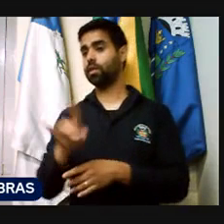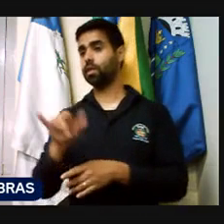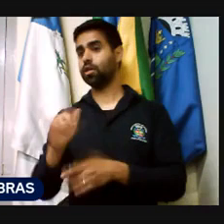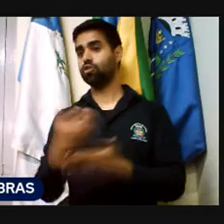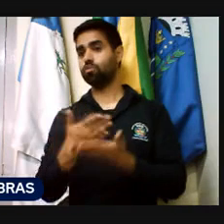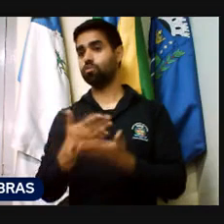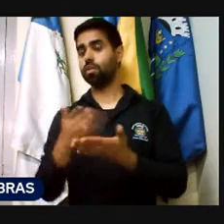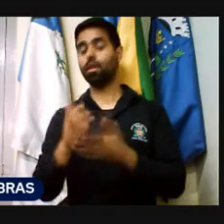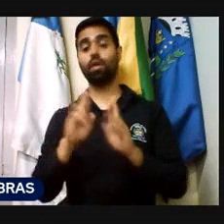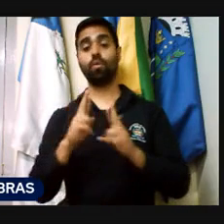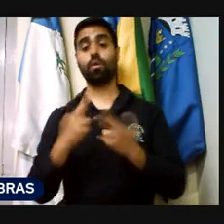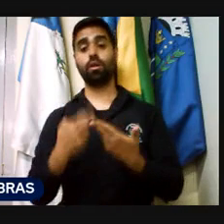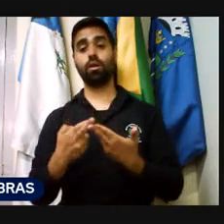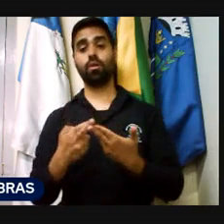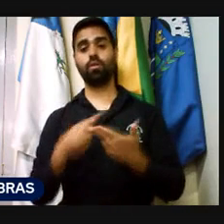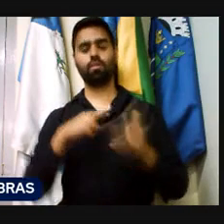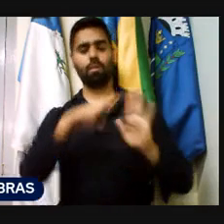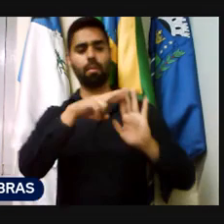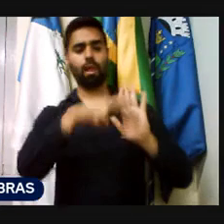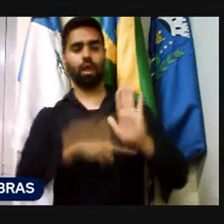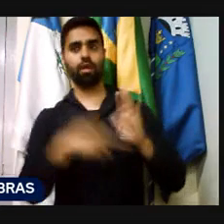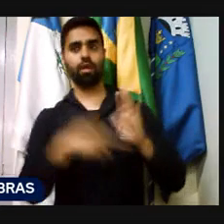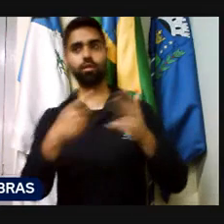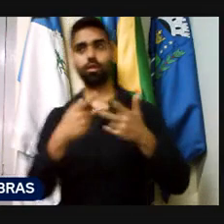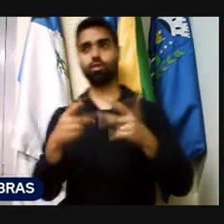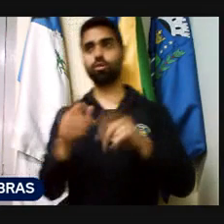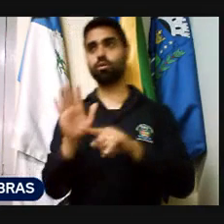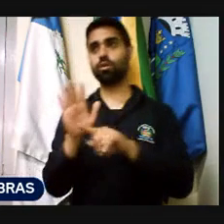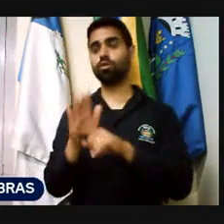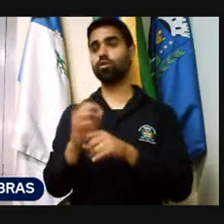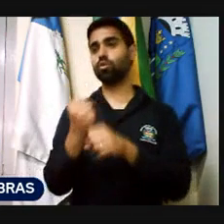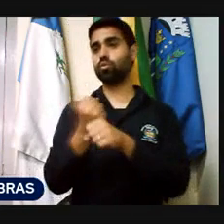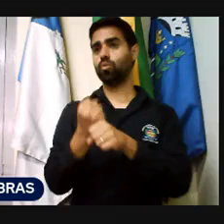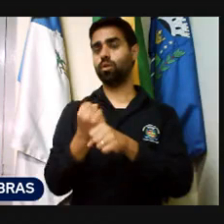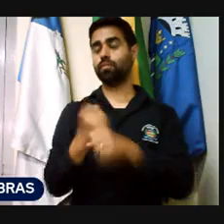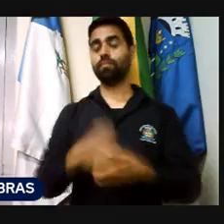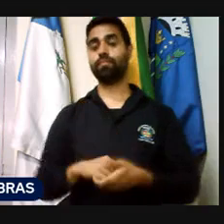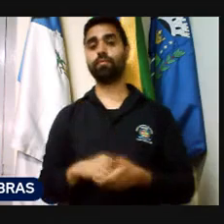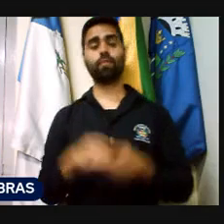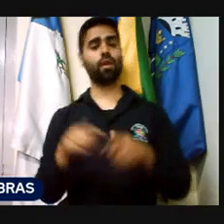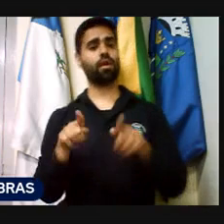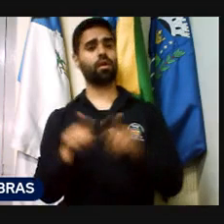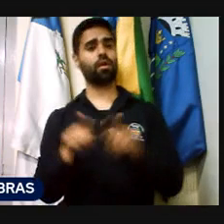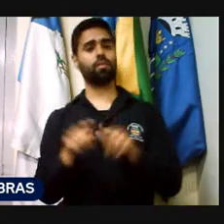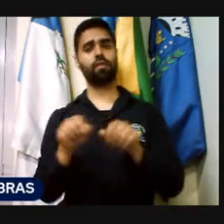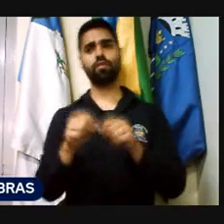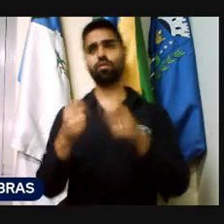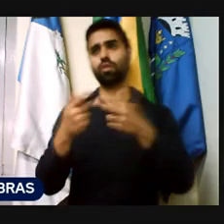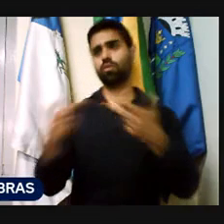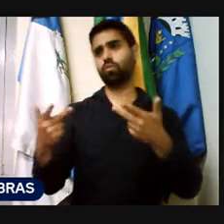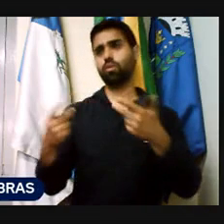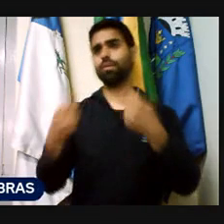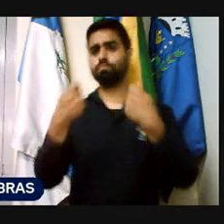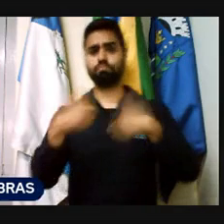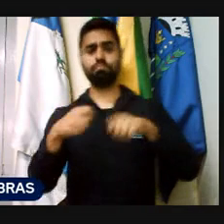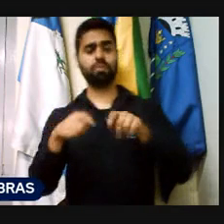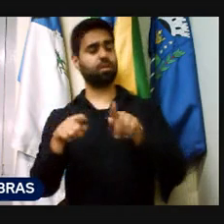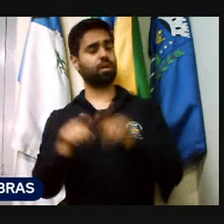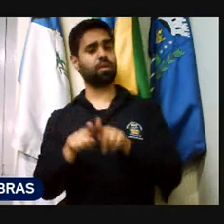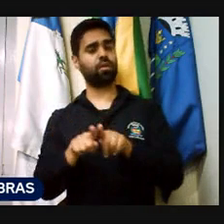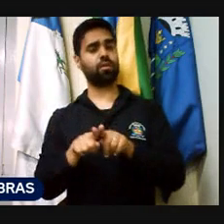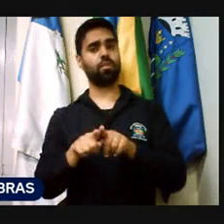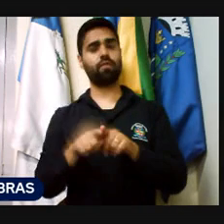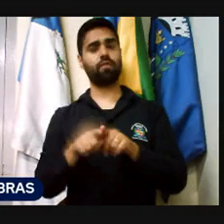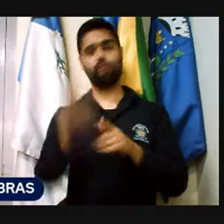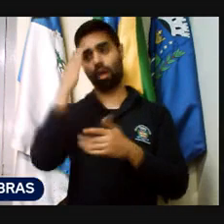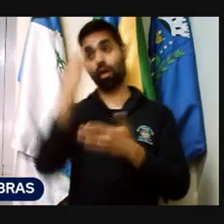sessão legislativa, o relatório das atividades da assessoria do ano procedente e exercer outras atribuições inerentes ao cargo que lhes forem